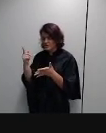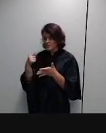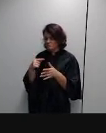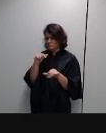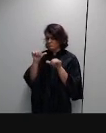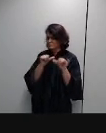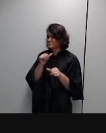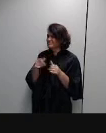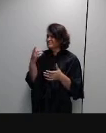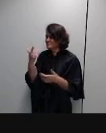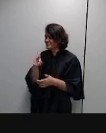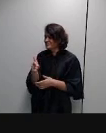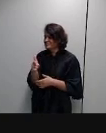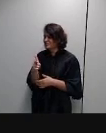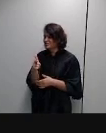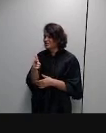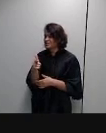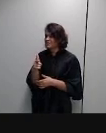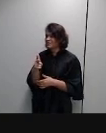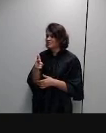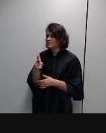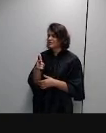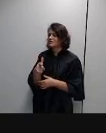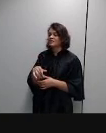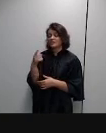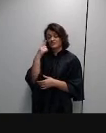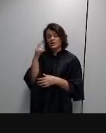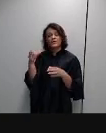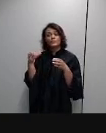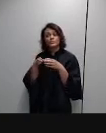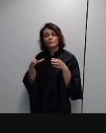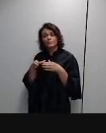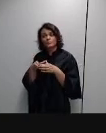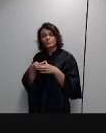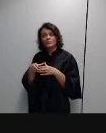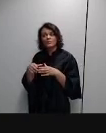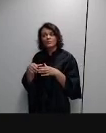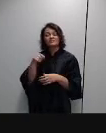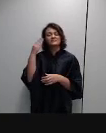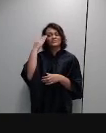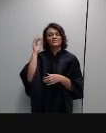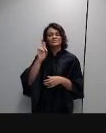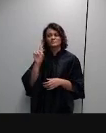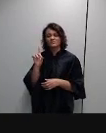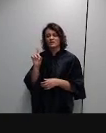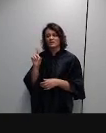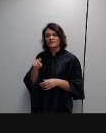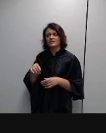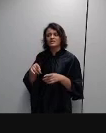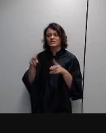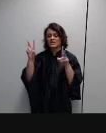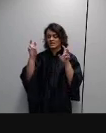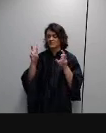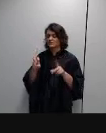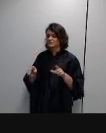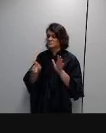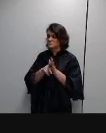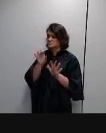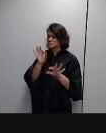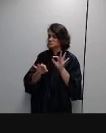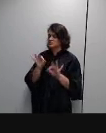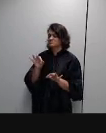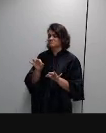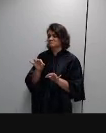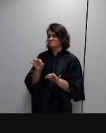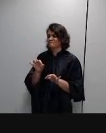de que a turma entende que a natureza jurídica é depressão então nós estamos um